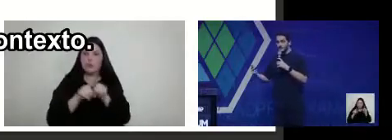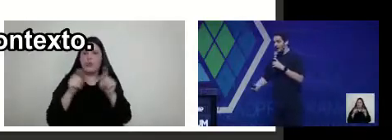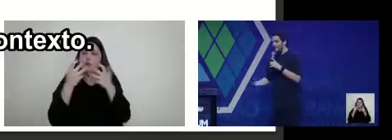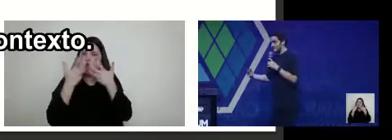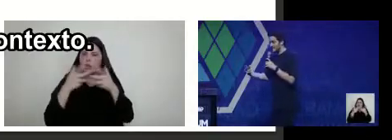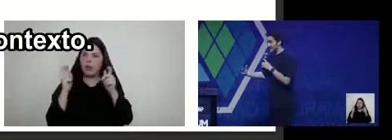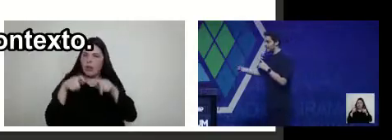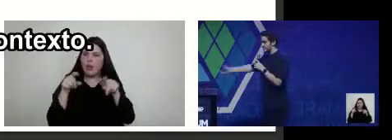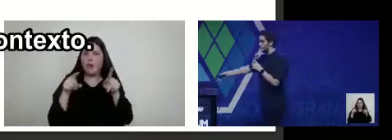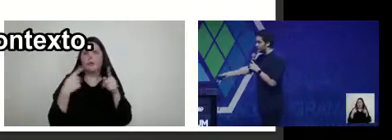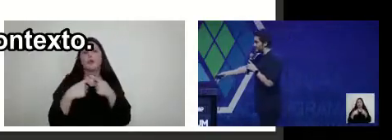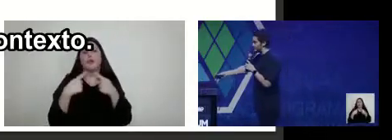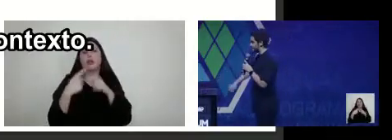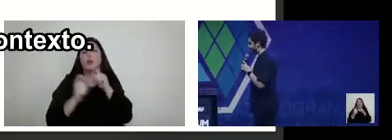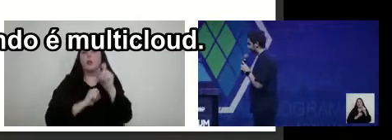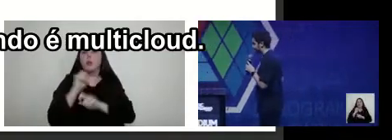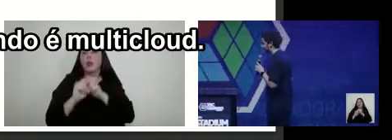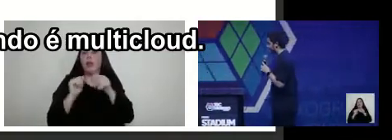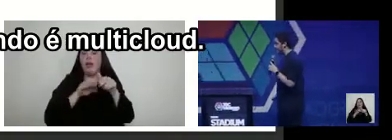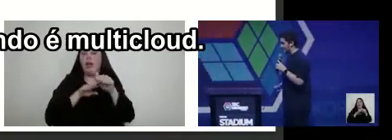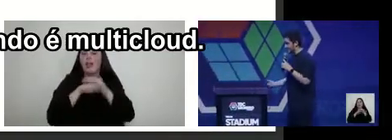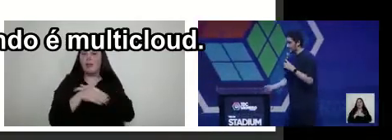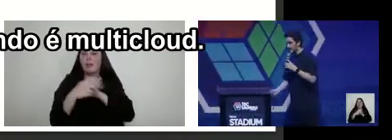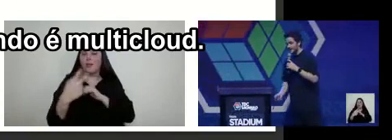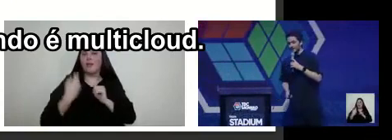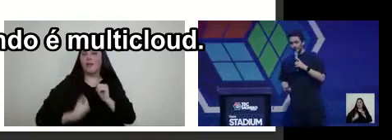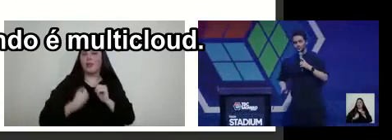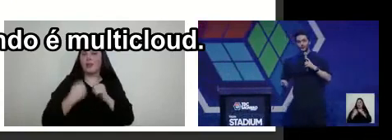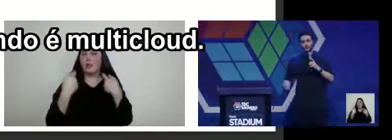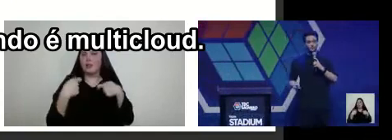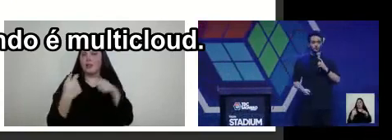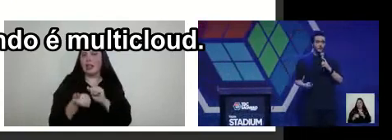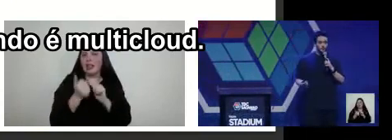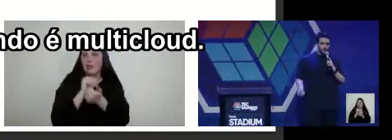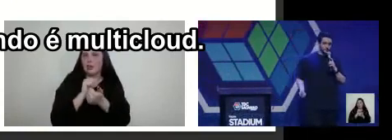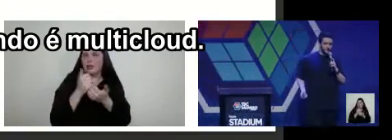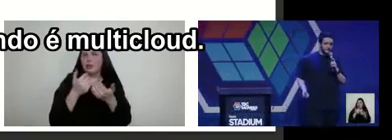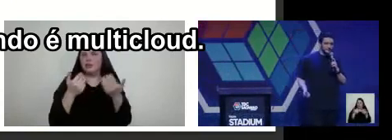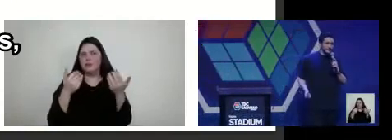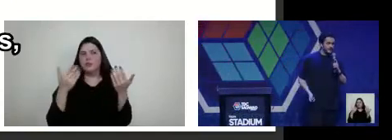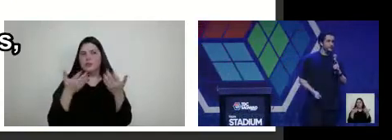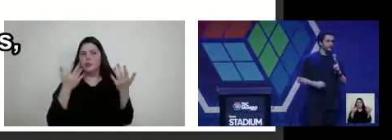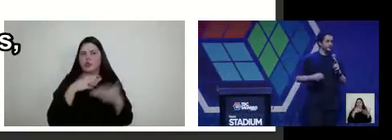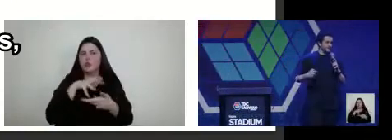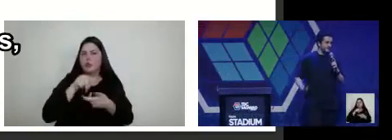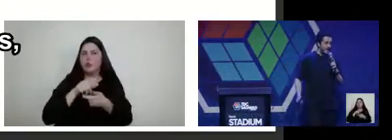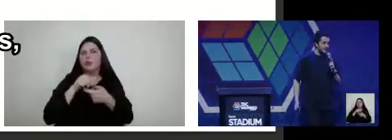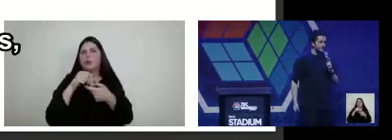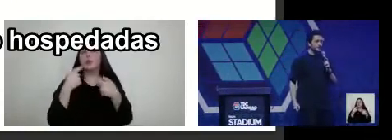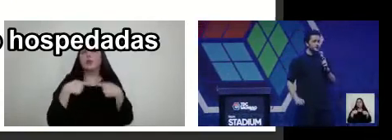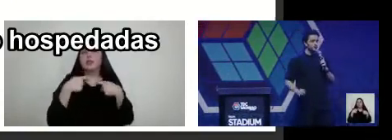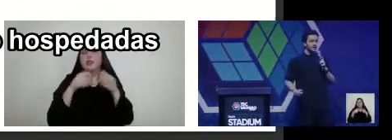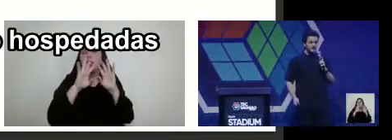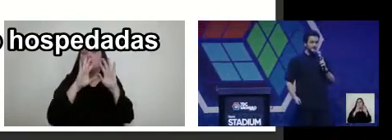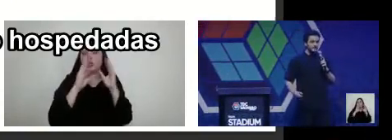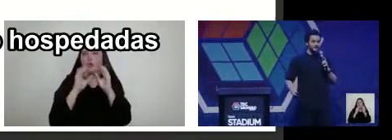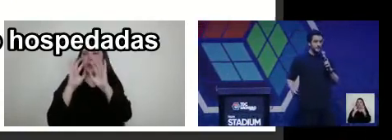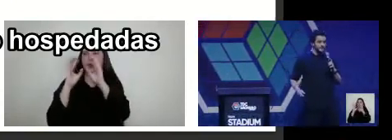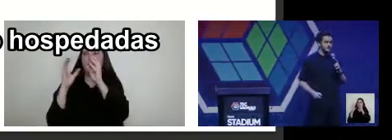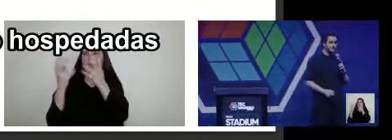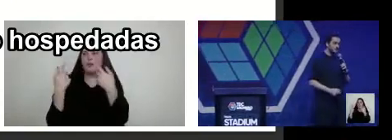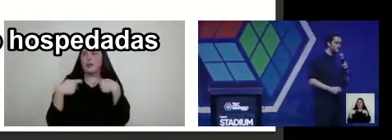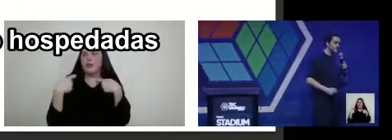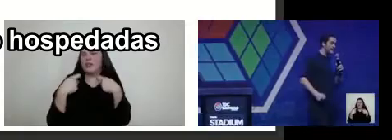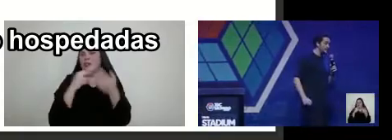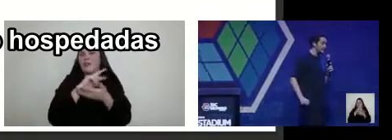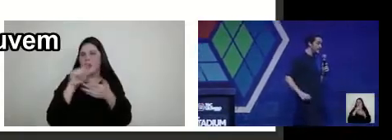Porque você adapta ao seu contexto. Mas a verdade é que hoje o nosso mundo é multicloud. Então a gente faz testes, a gente utiliza